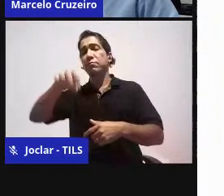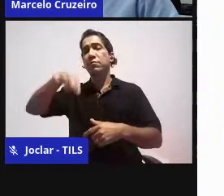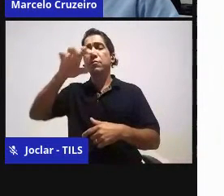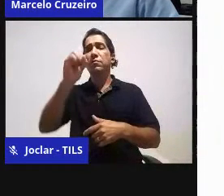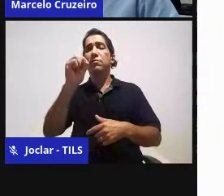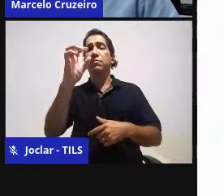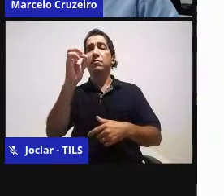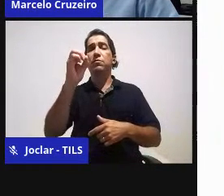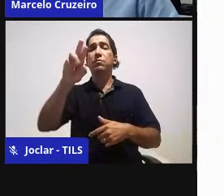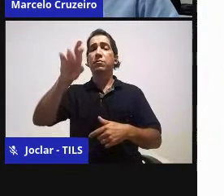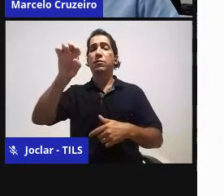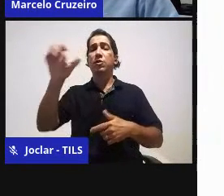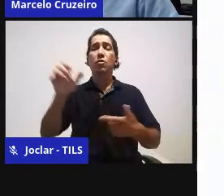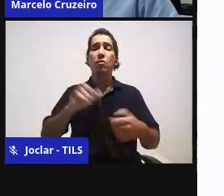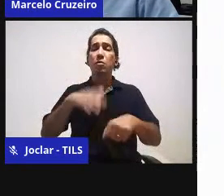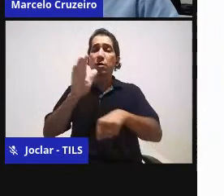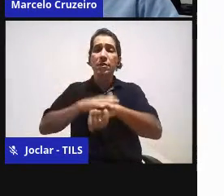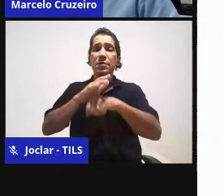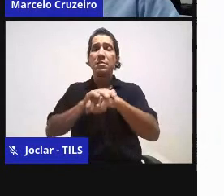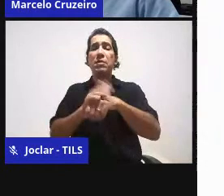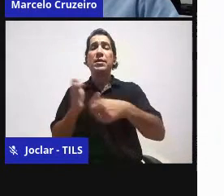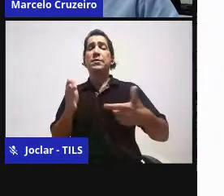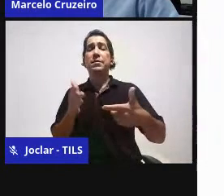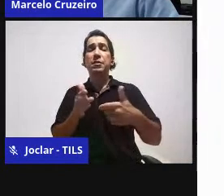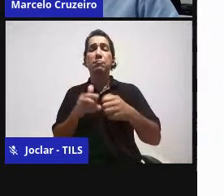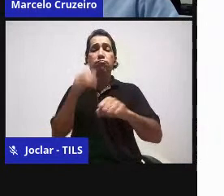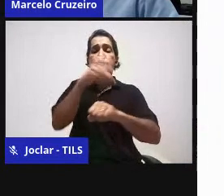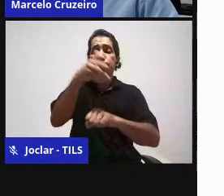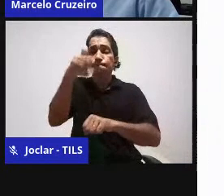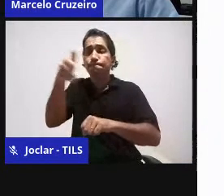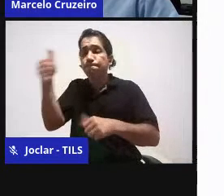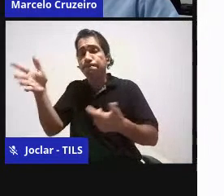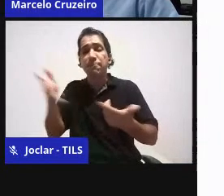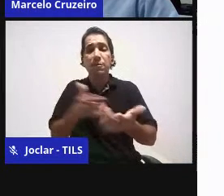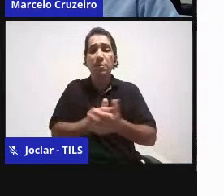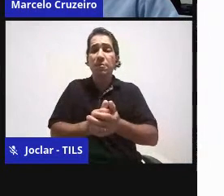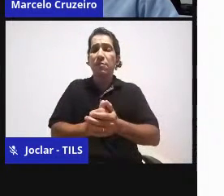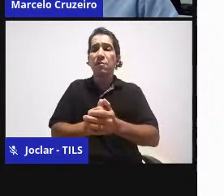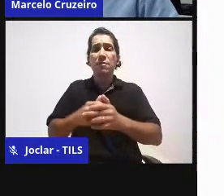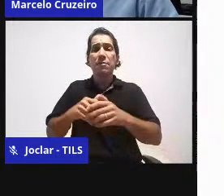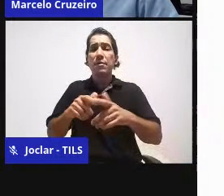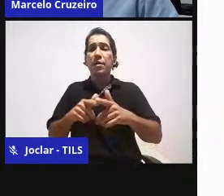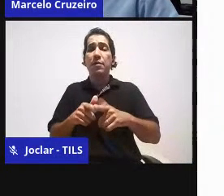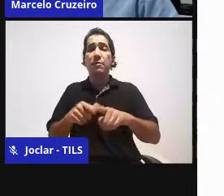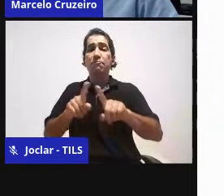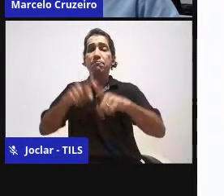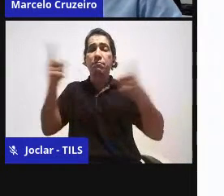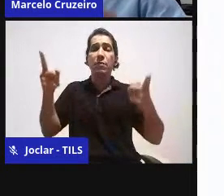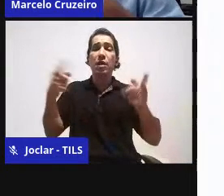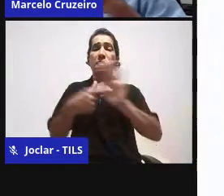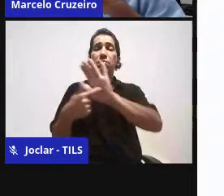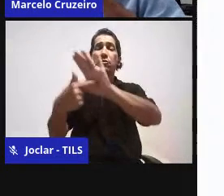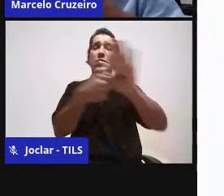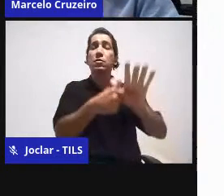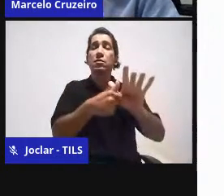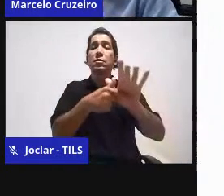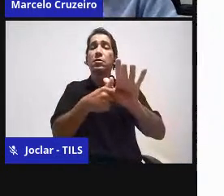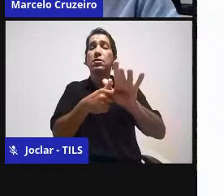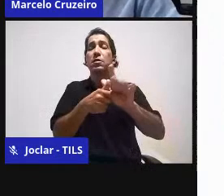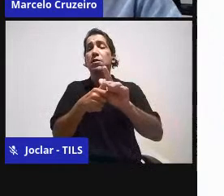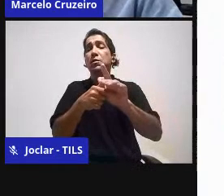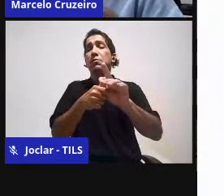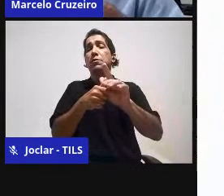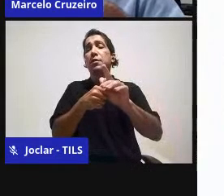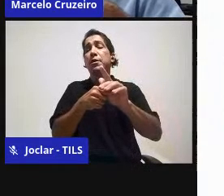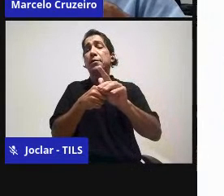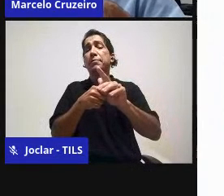tornam, mais visibilidade a gente tem. Quanto maior transparência aos dados e informações, possibilita a gente entender